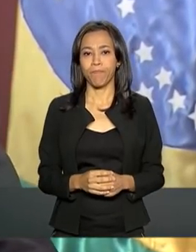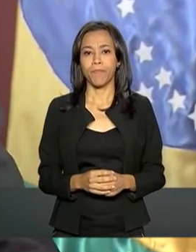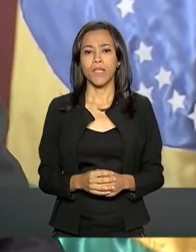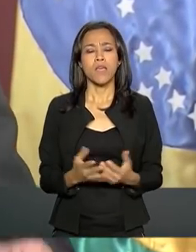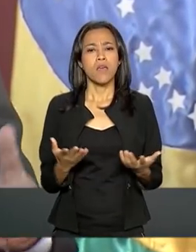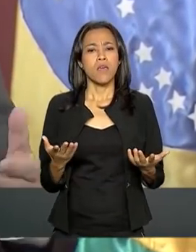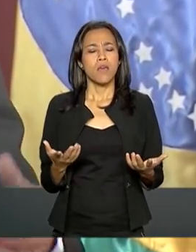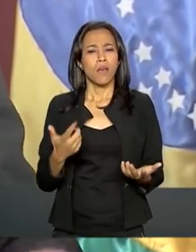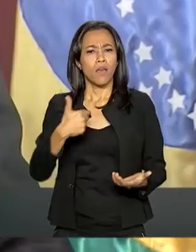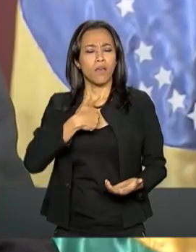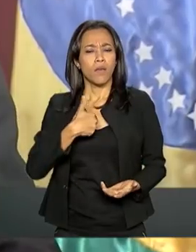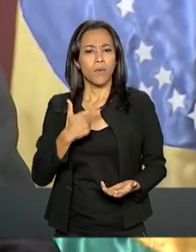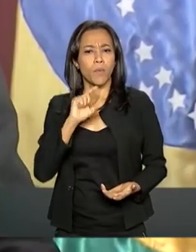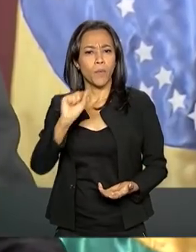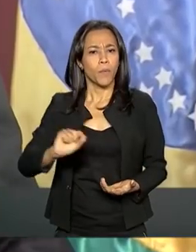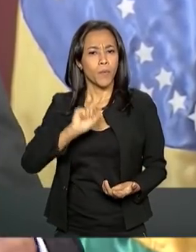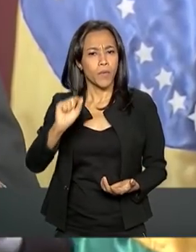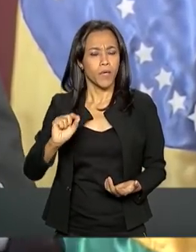sinto que